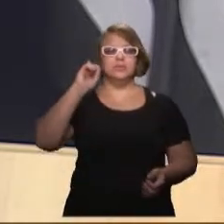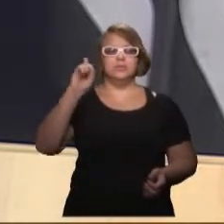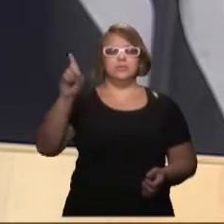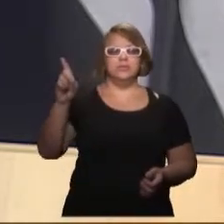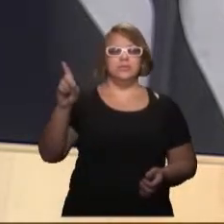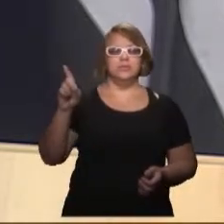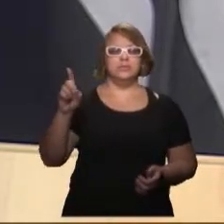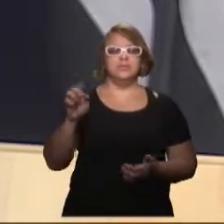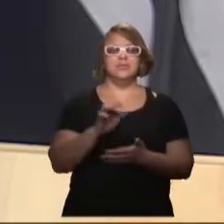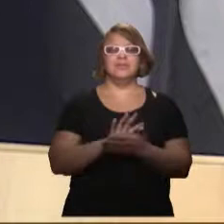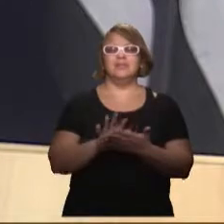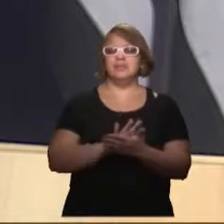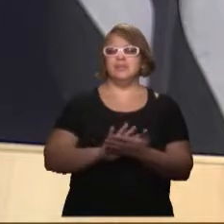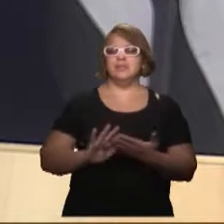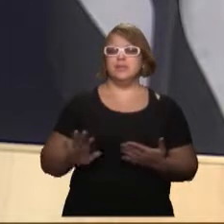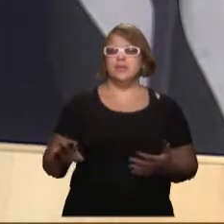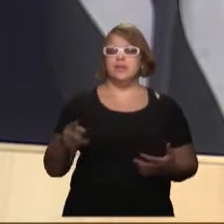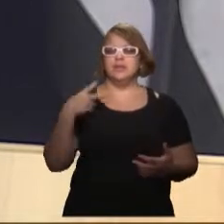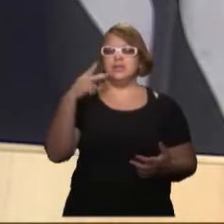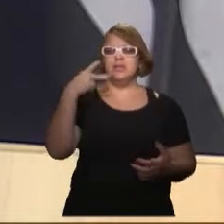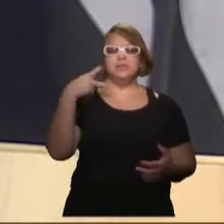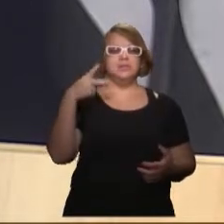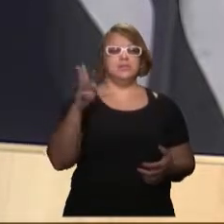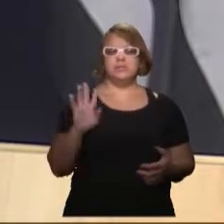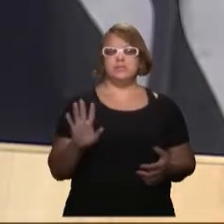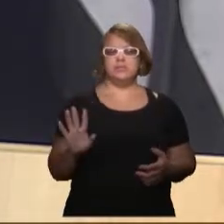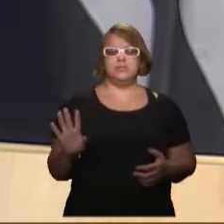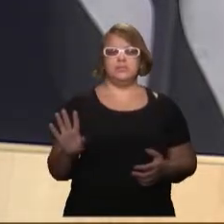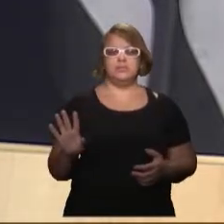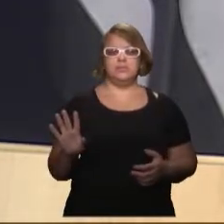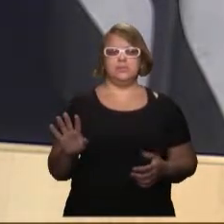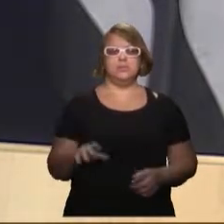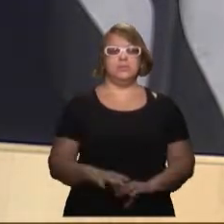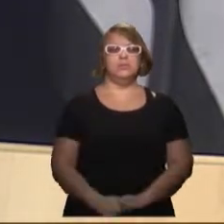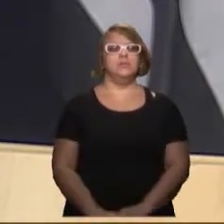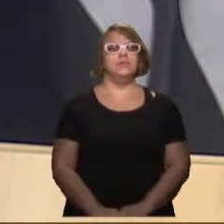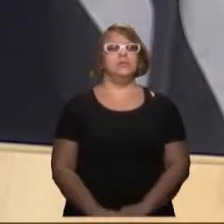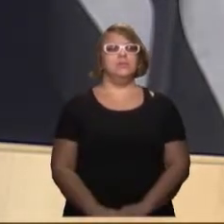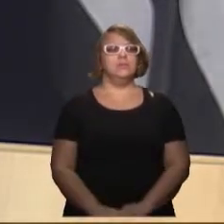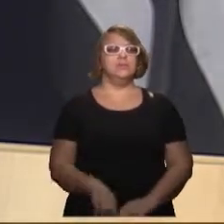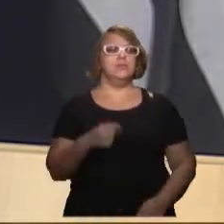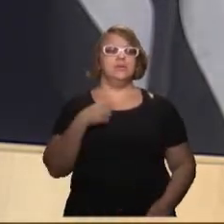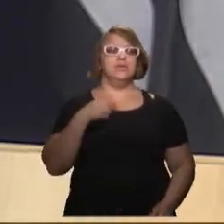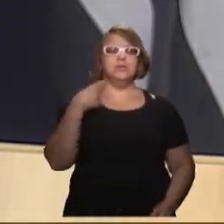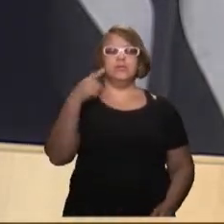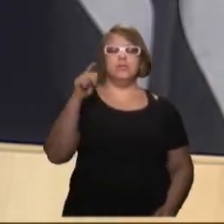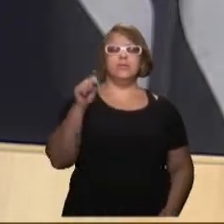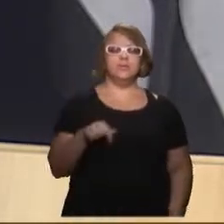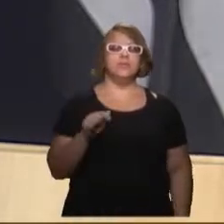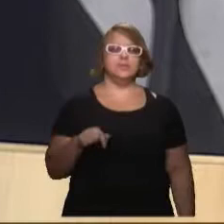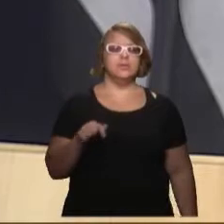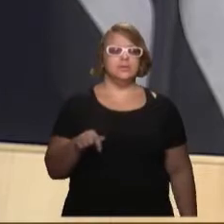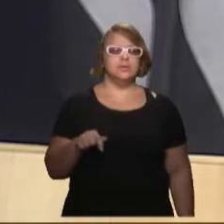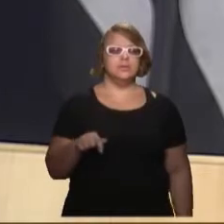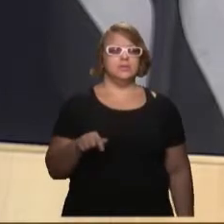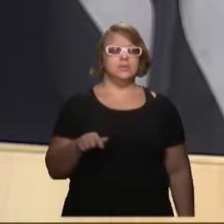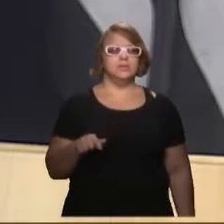contrário. Eu já disse aqui nessa tribuna milhões de vezes, não